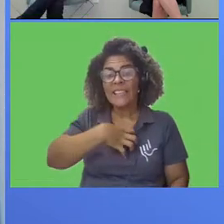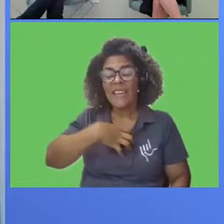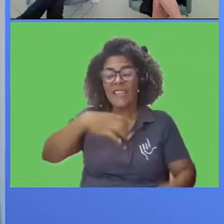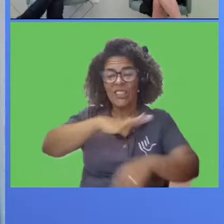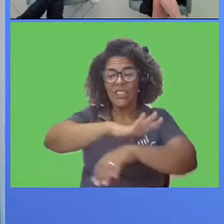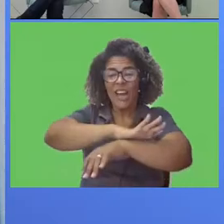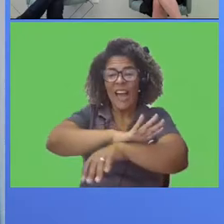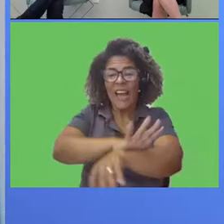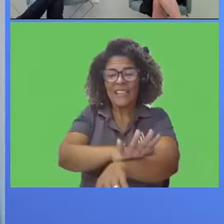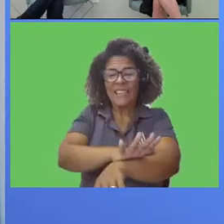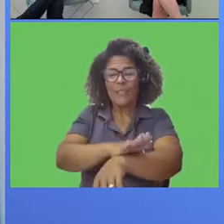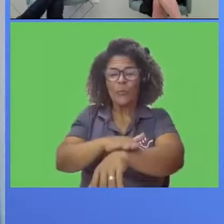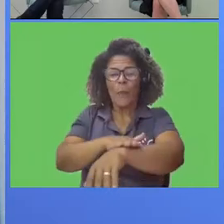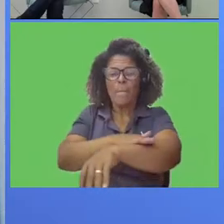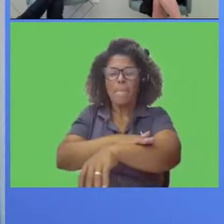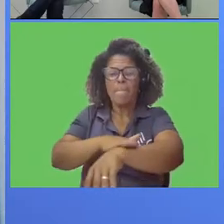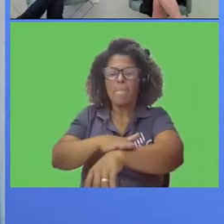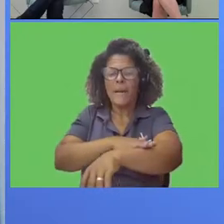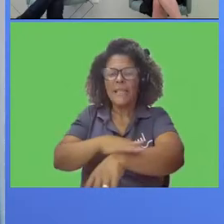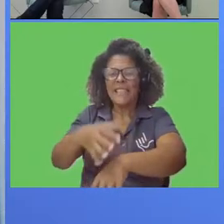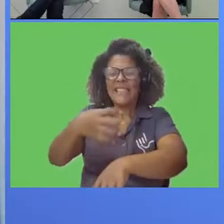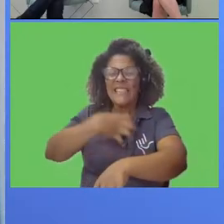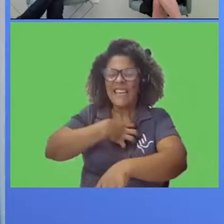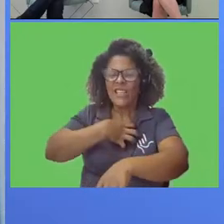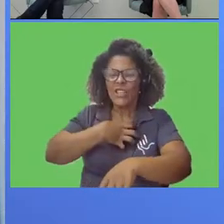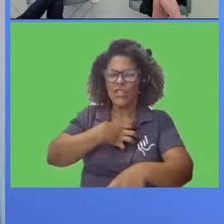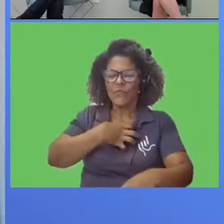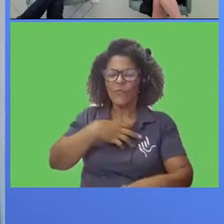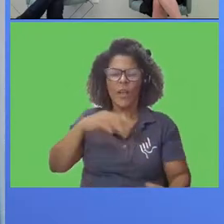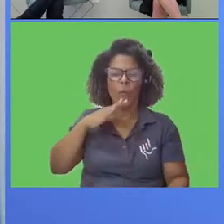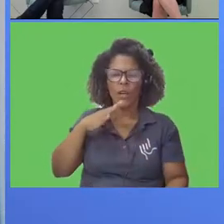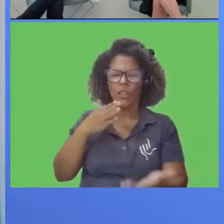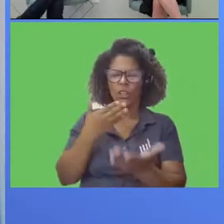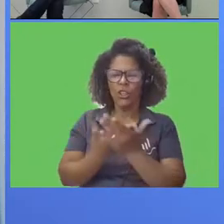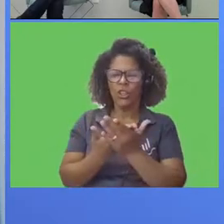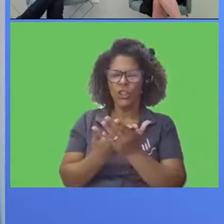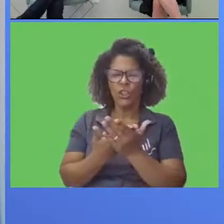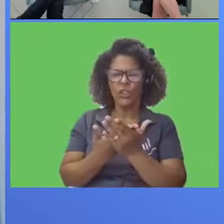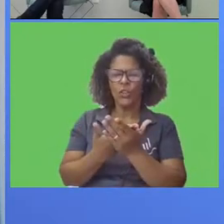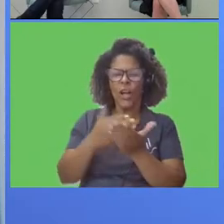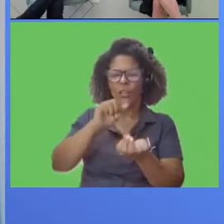na pele. É, eu acredito que a gente pode fazer